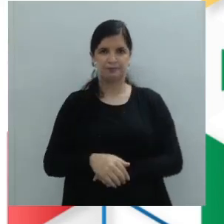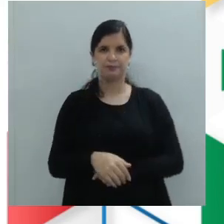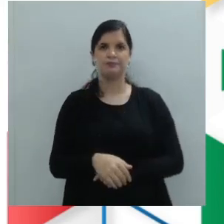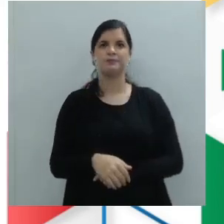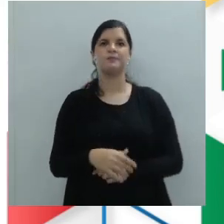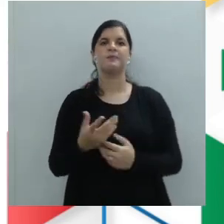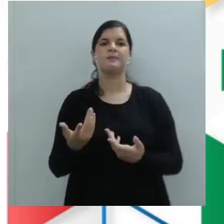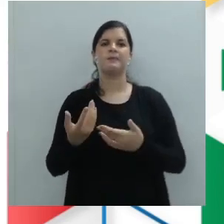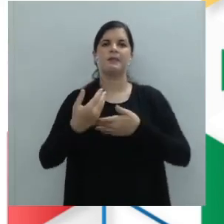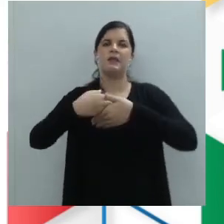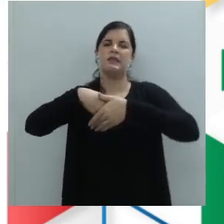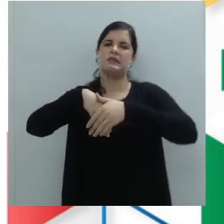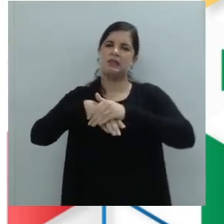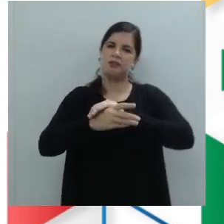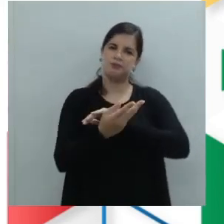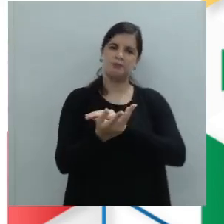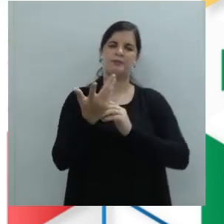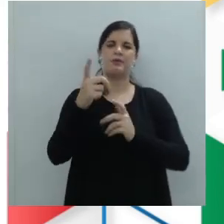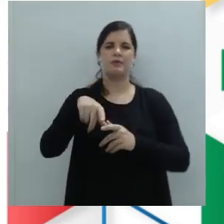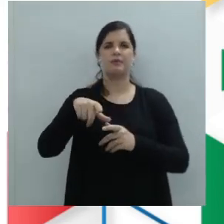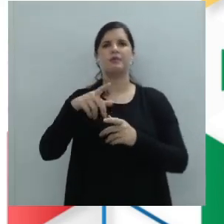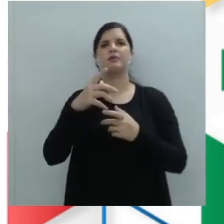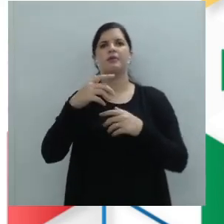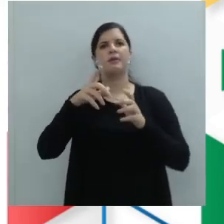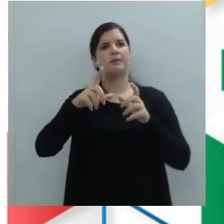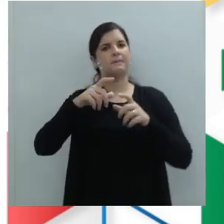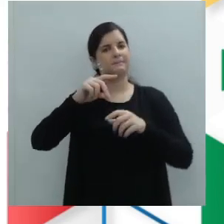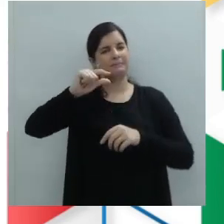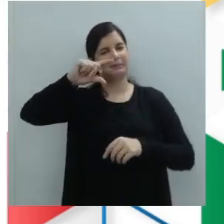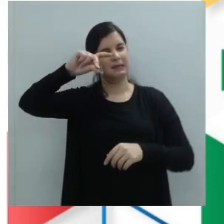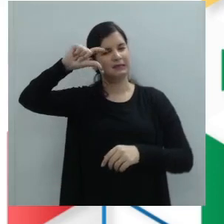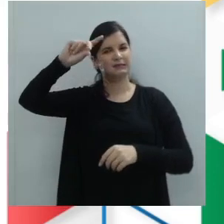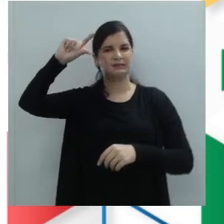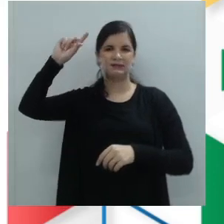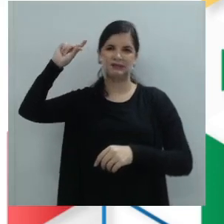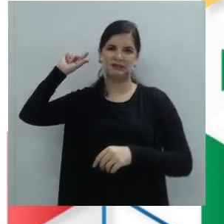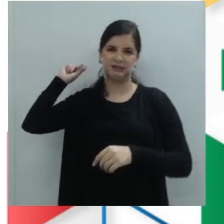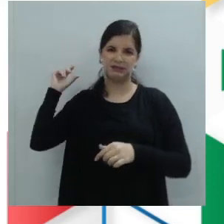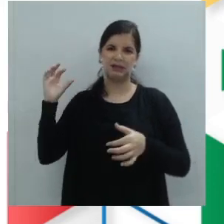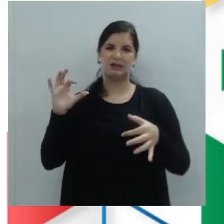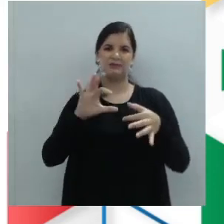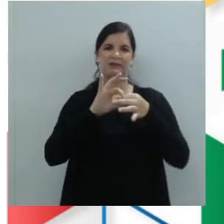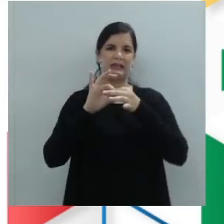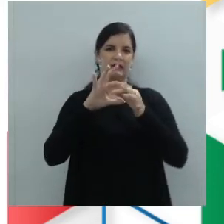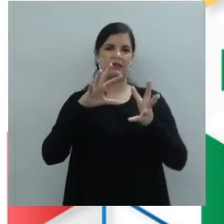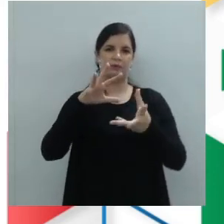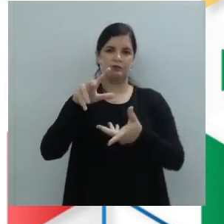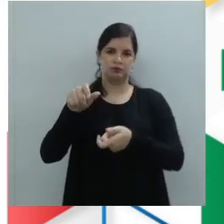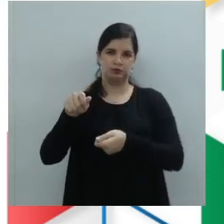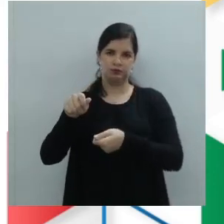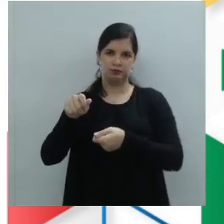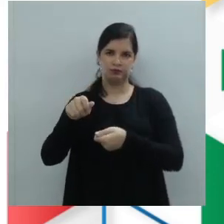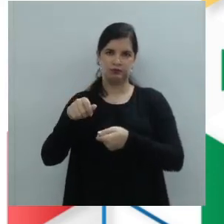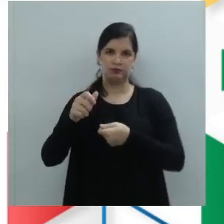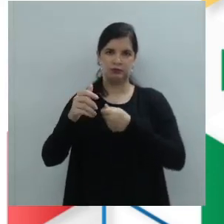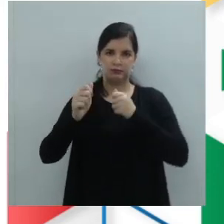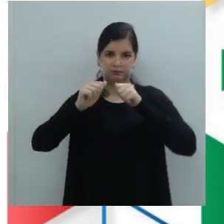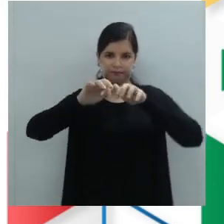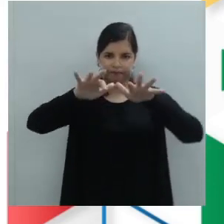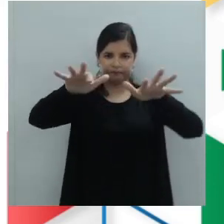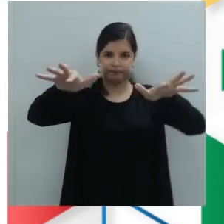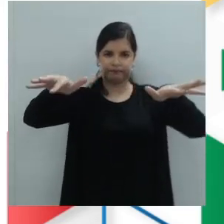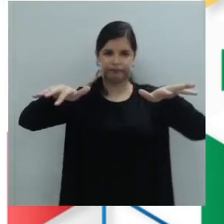questões. Tradicionalmente, é considerada a mais antiga fraternidade do mundo, sendo um